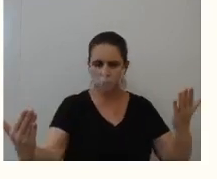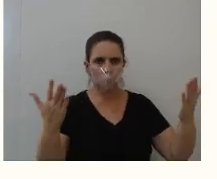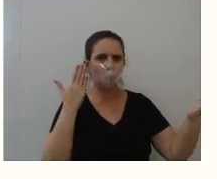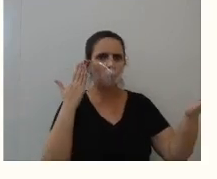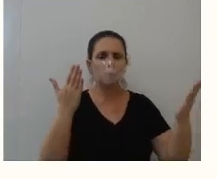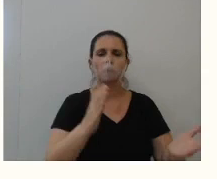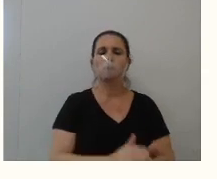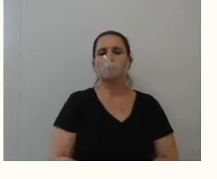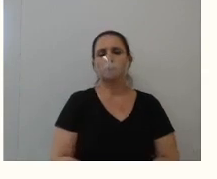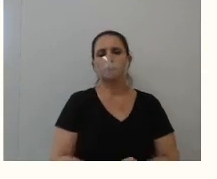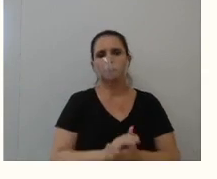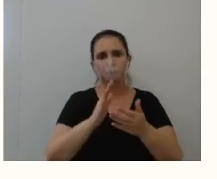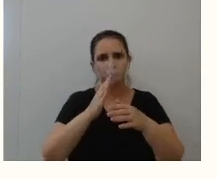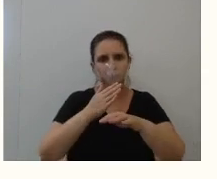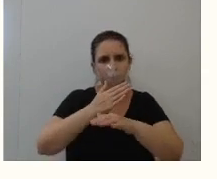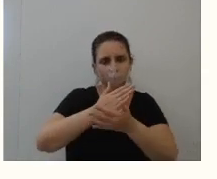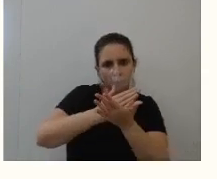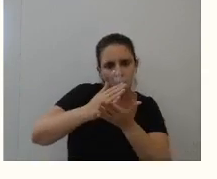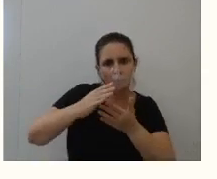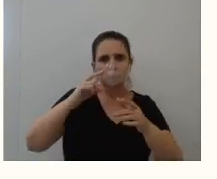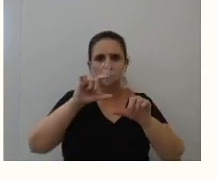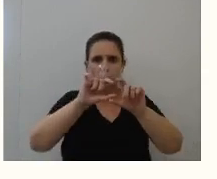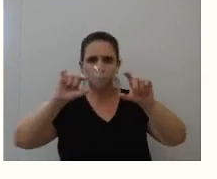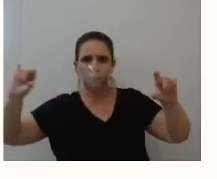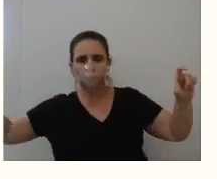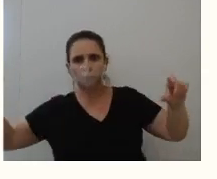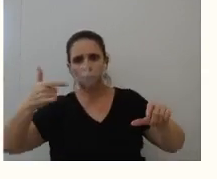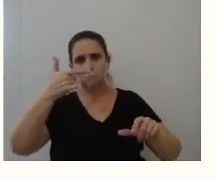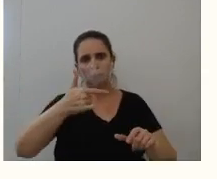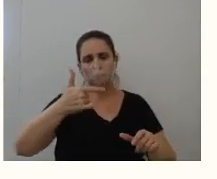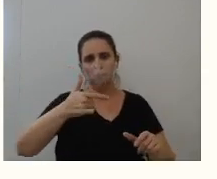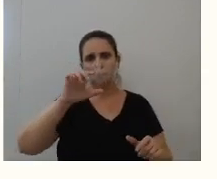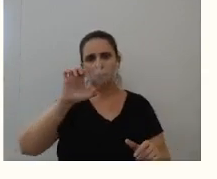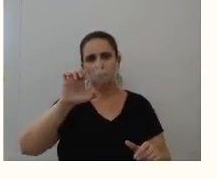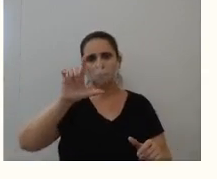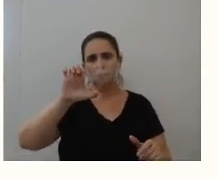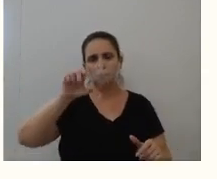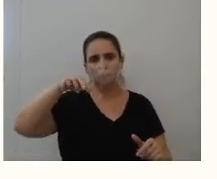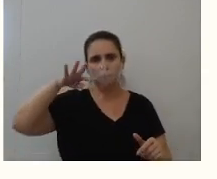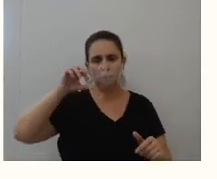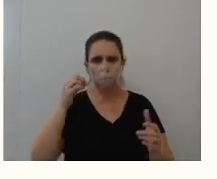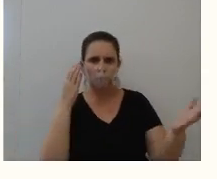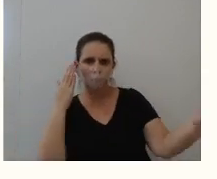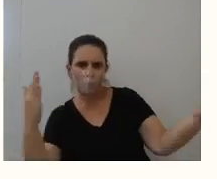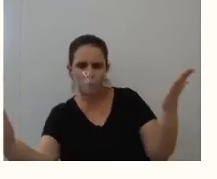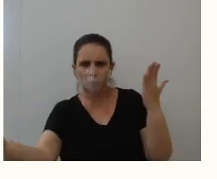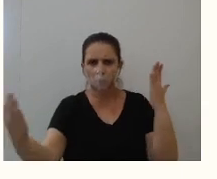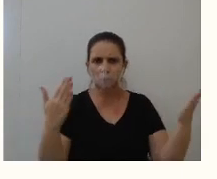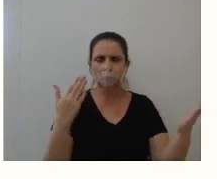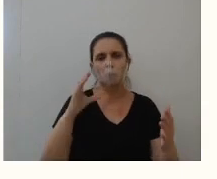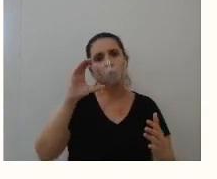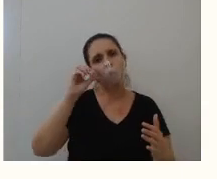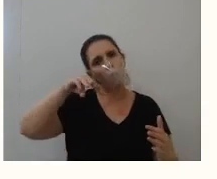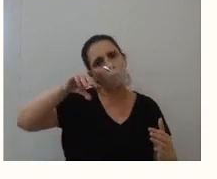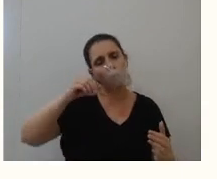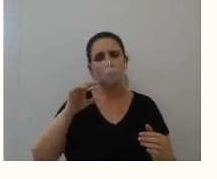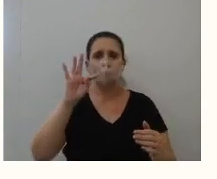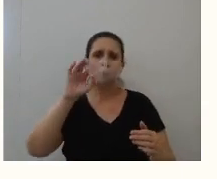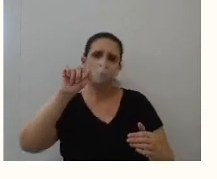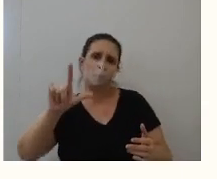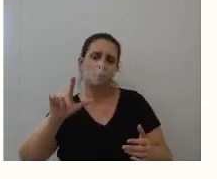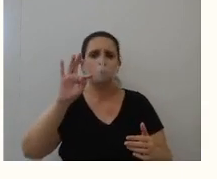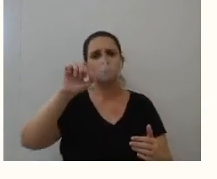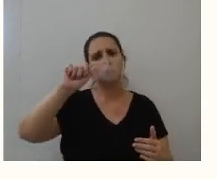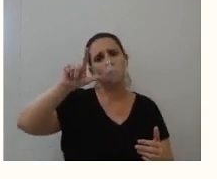lá. Introduzem orações que representam o segundo elemento de uma comparação. Como, tal,